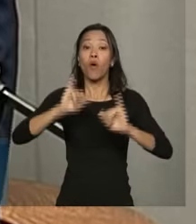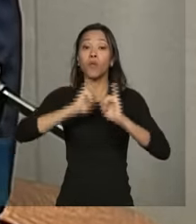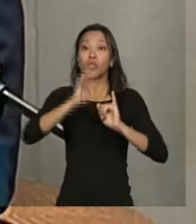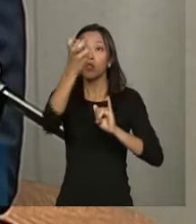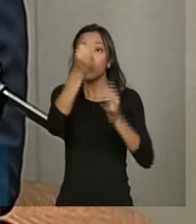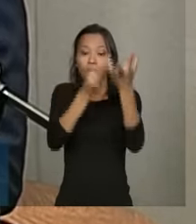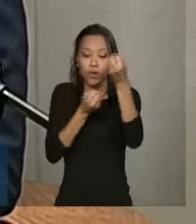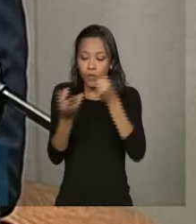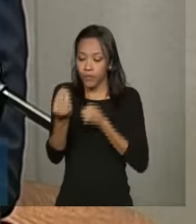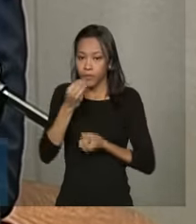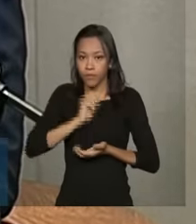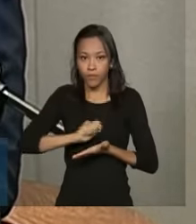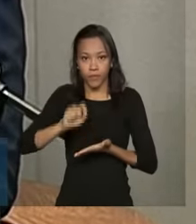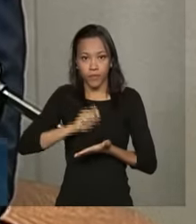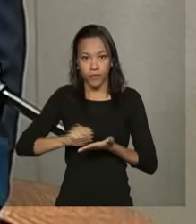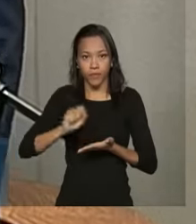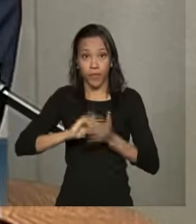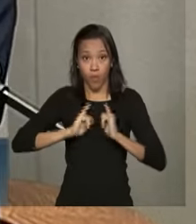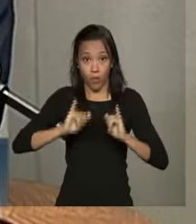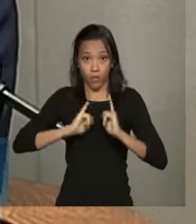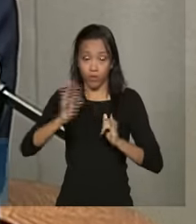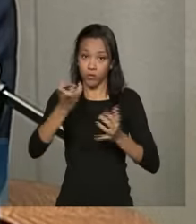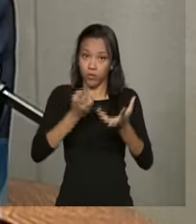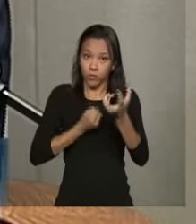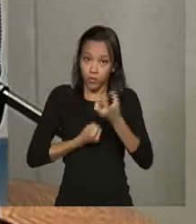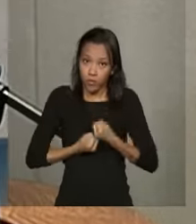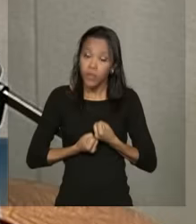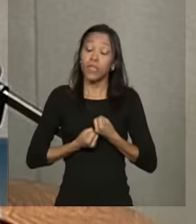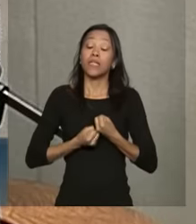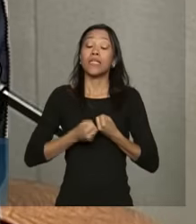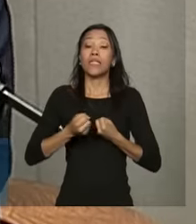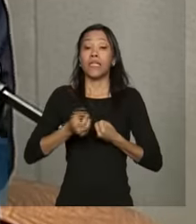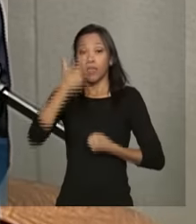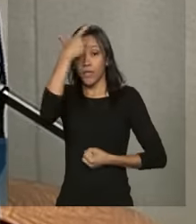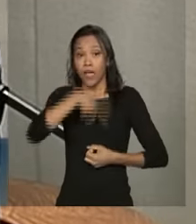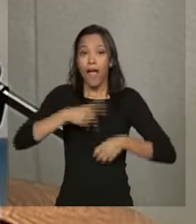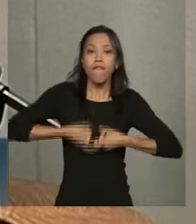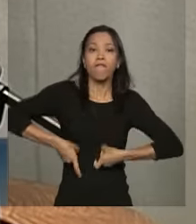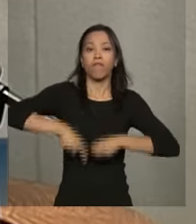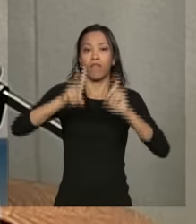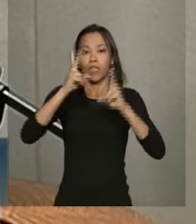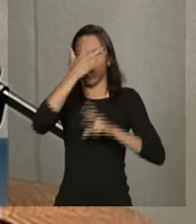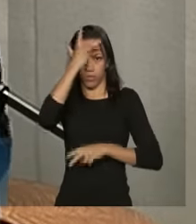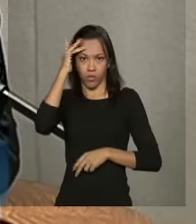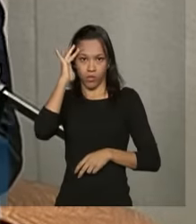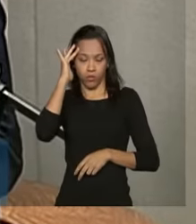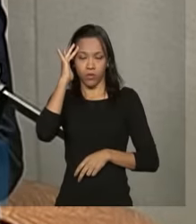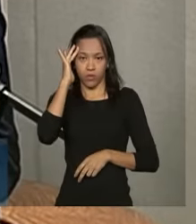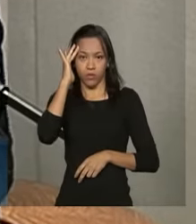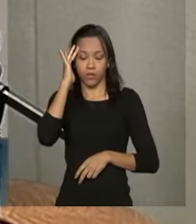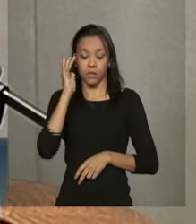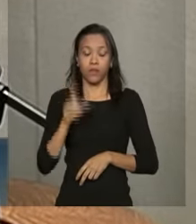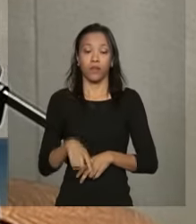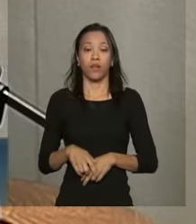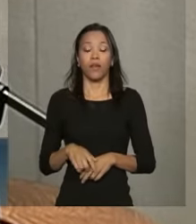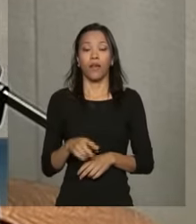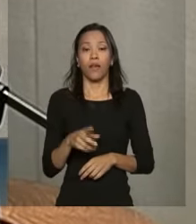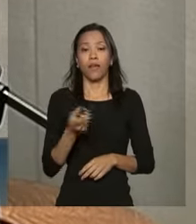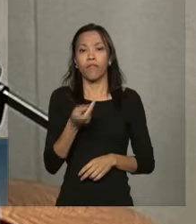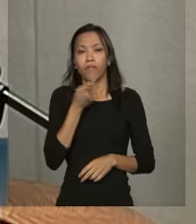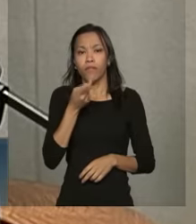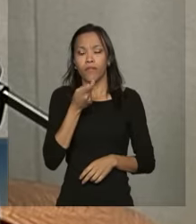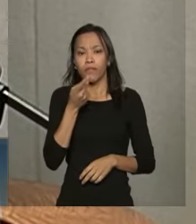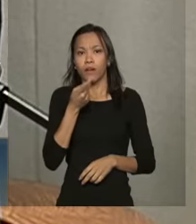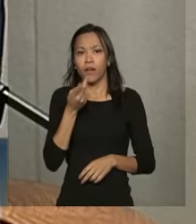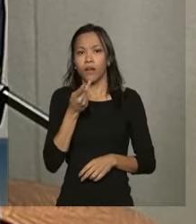ver é que eh os dados de tráfico de pessoas internos eles se destacam mais que os